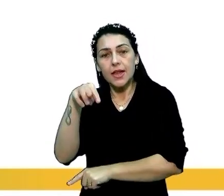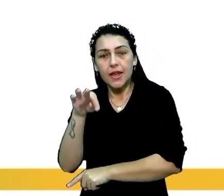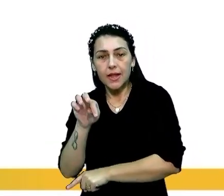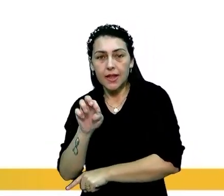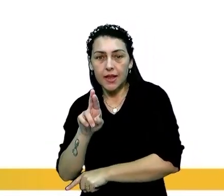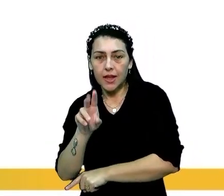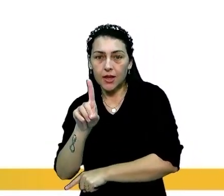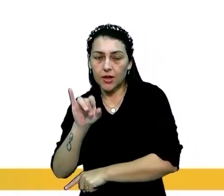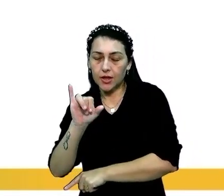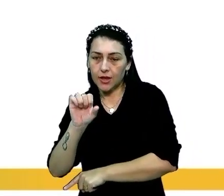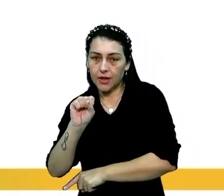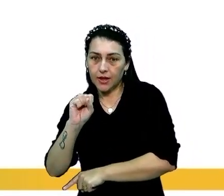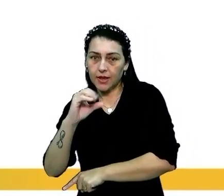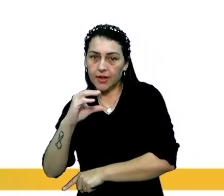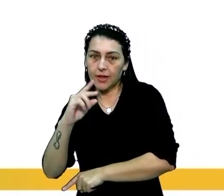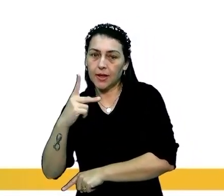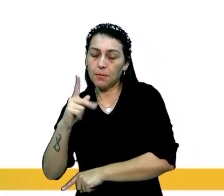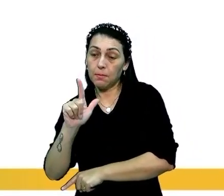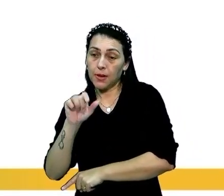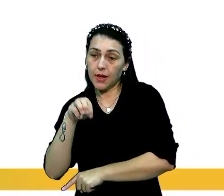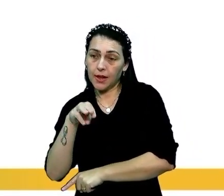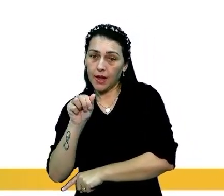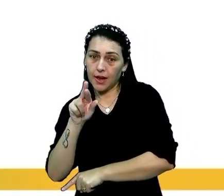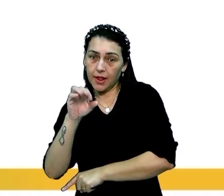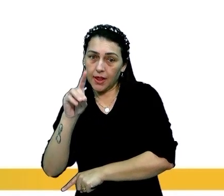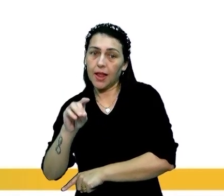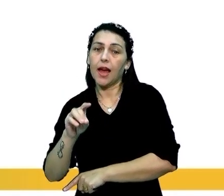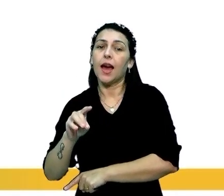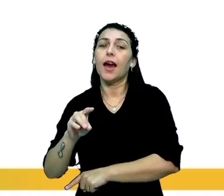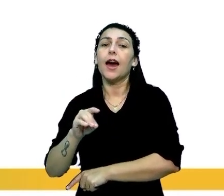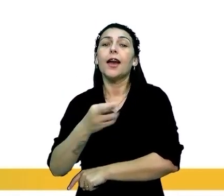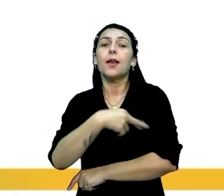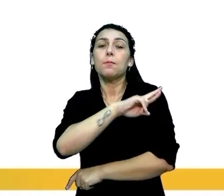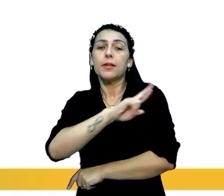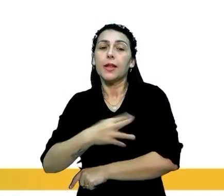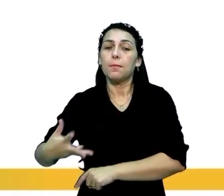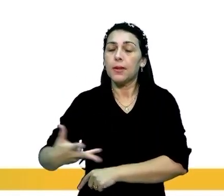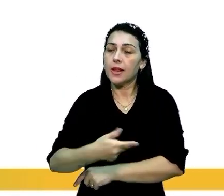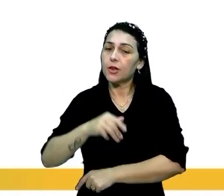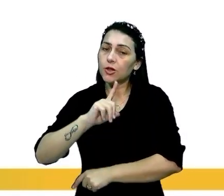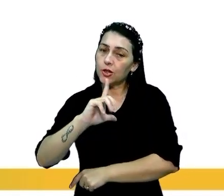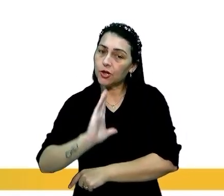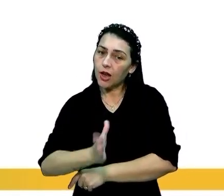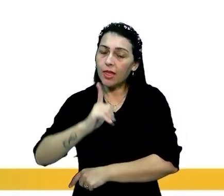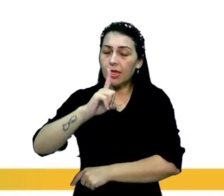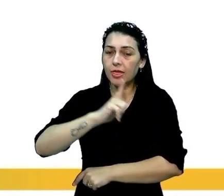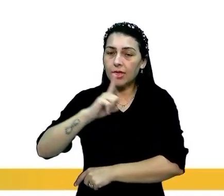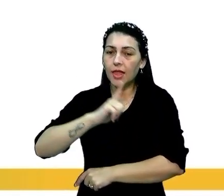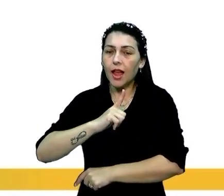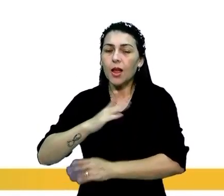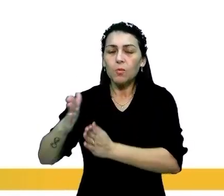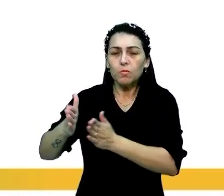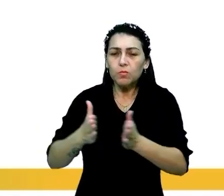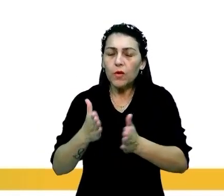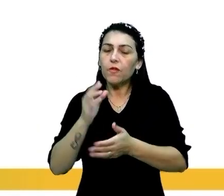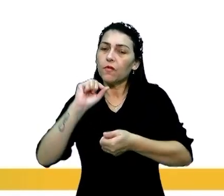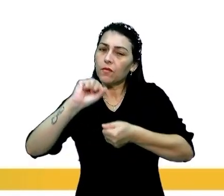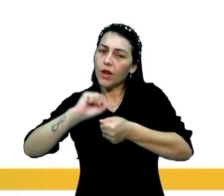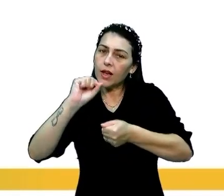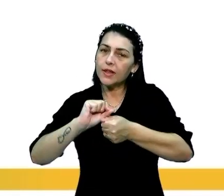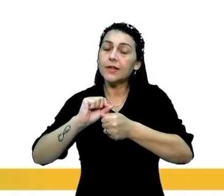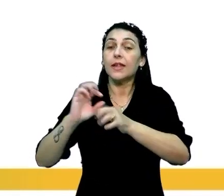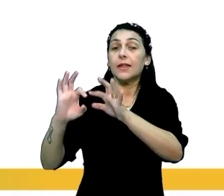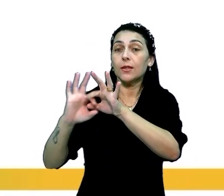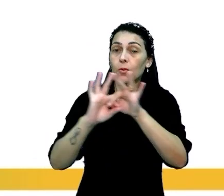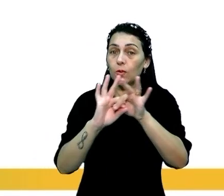da interdisciplinariedade, as competências e habilidades que a gente já observou, que a gente vai ter um direcionamento de fazer esse